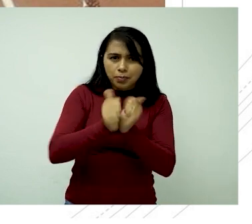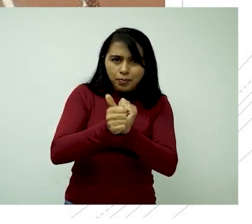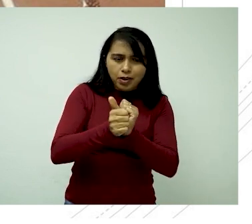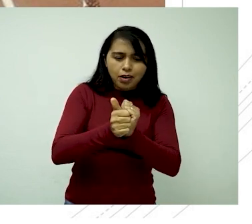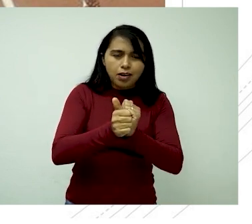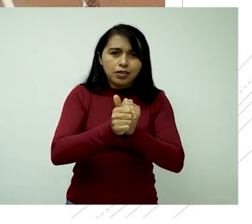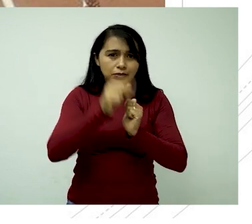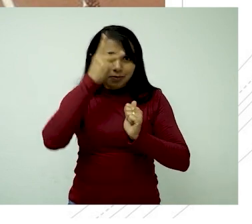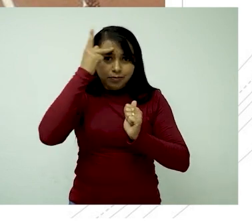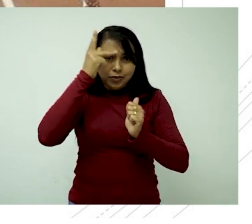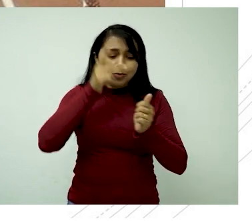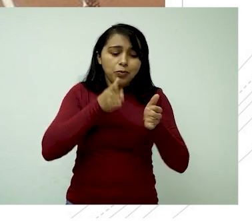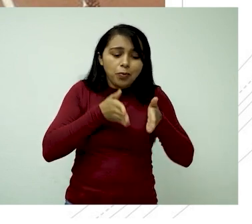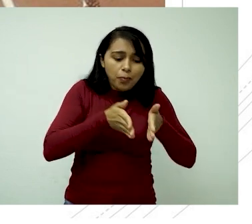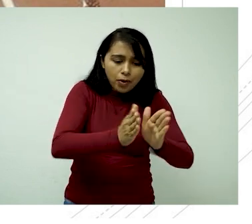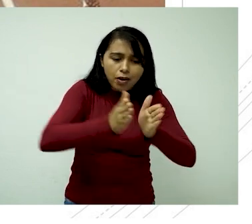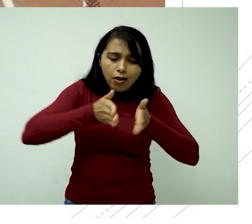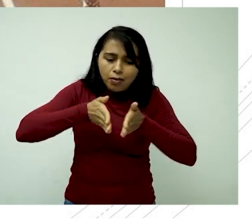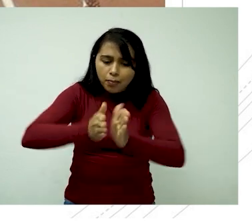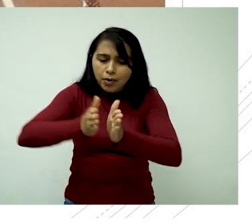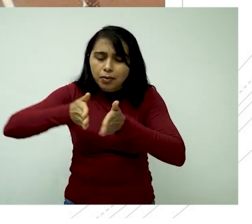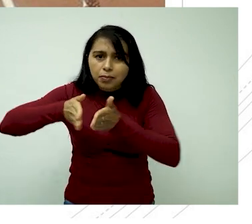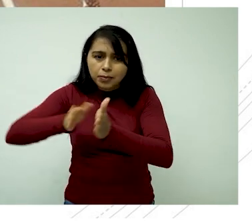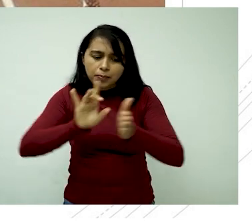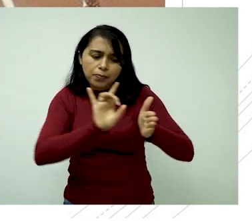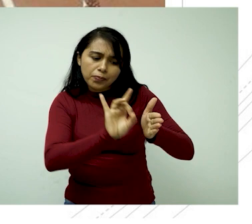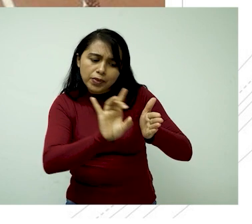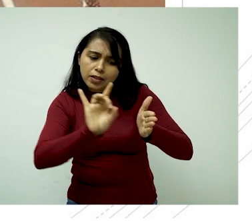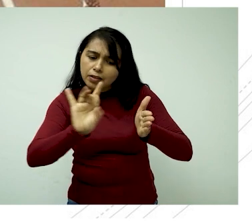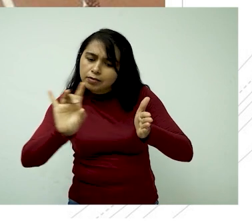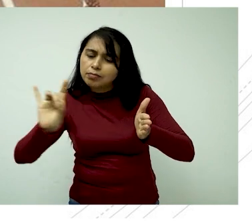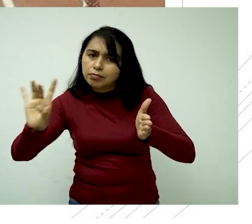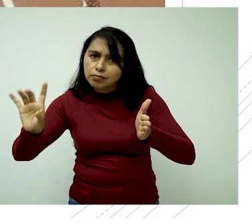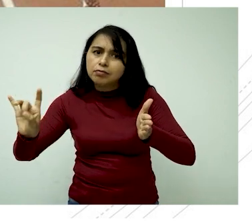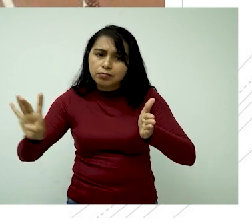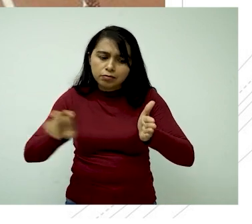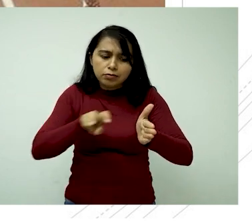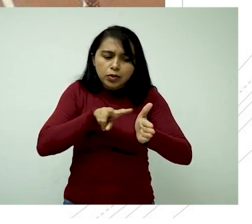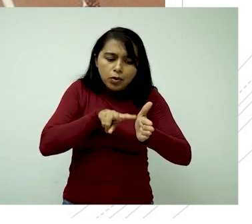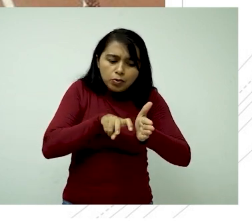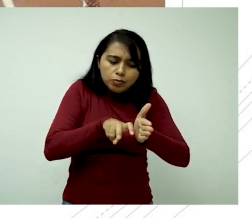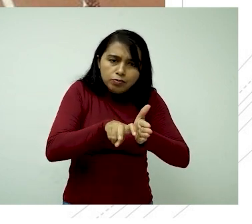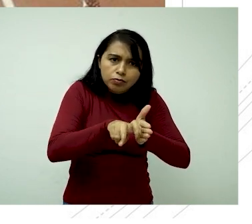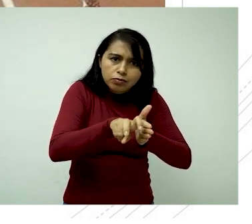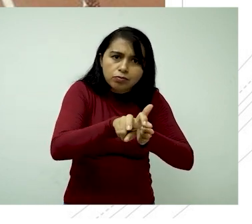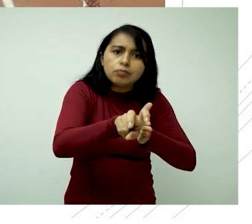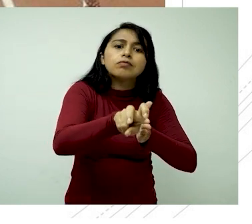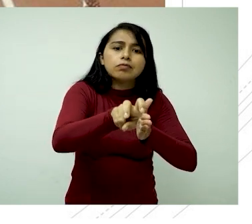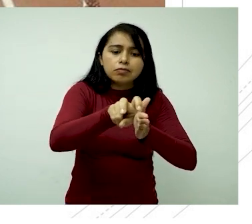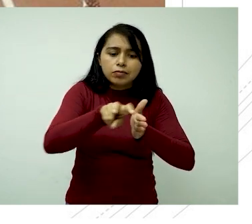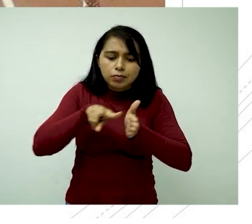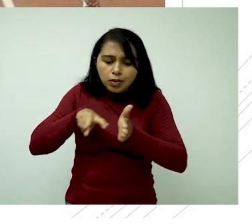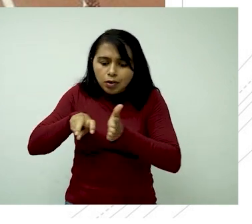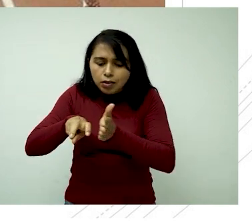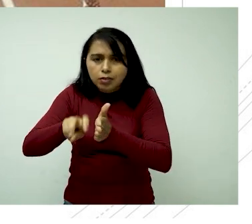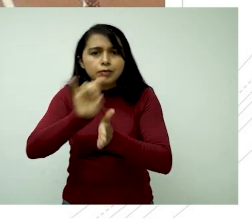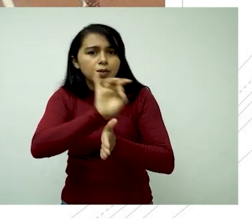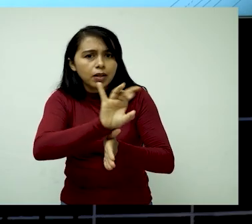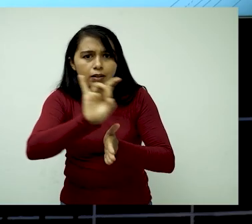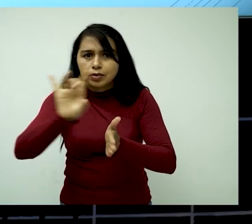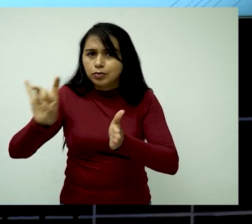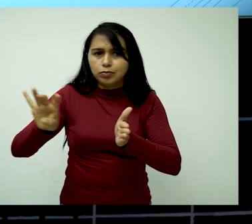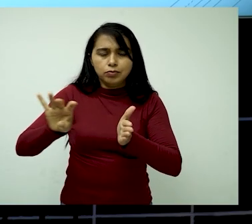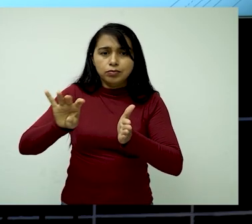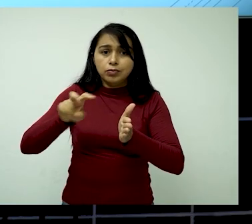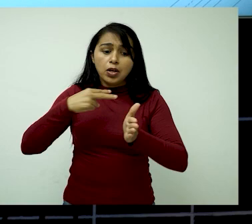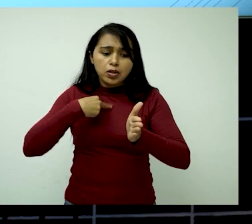raia, tá? Lembra das distâncias das provas as provas rasas? 100, 200 e 400 metros? Pois é,